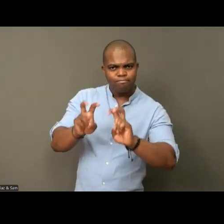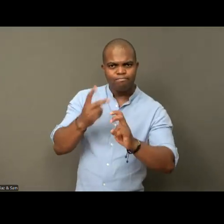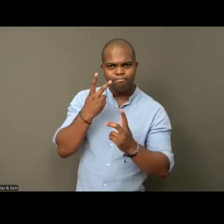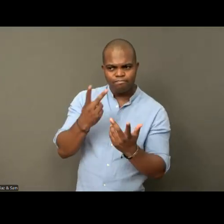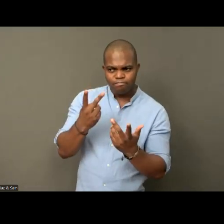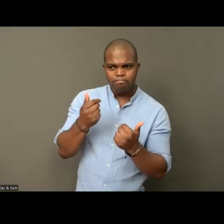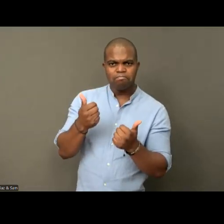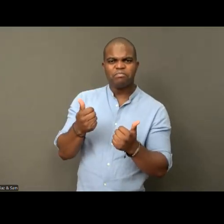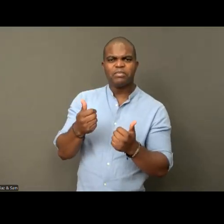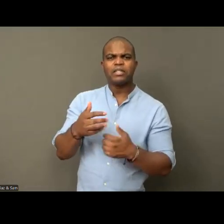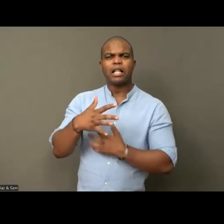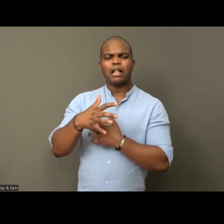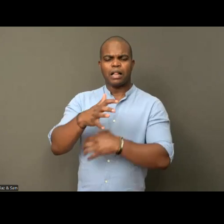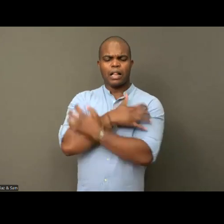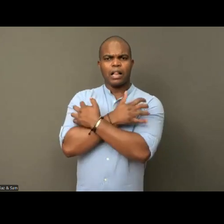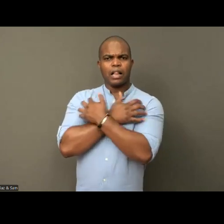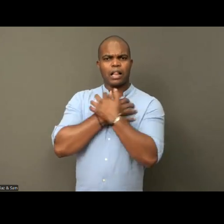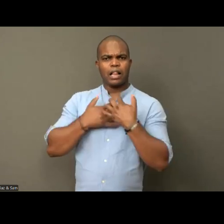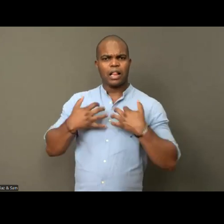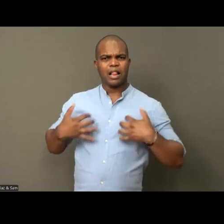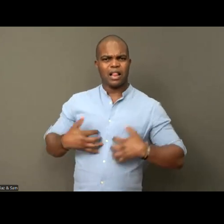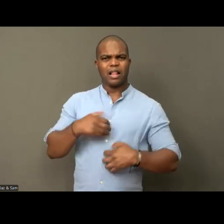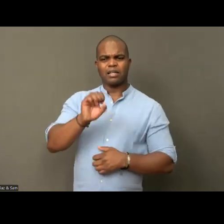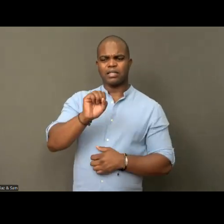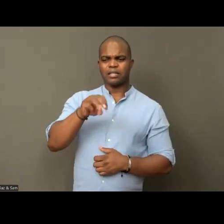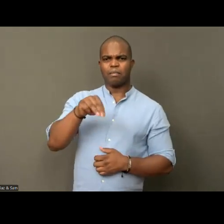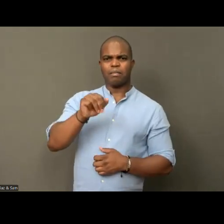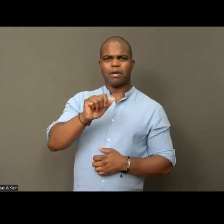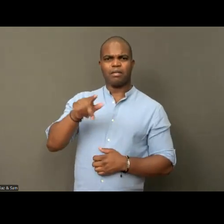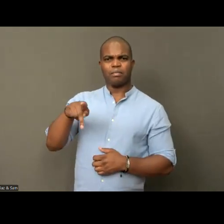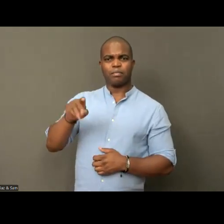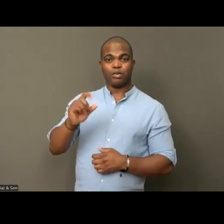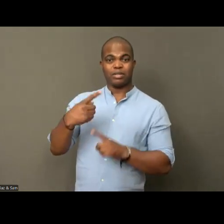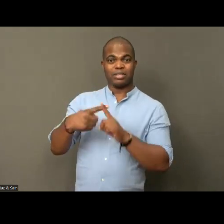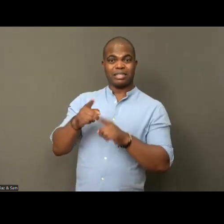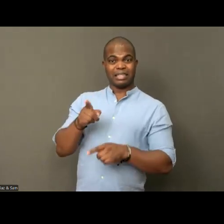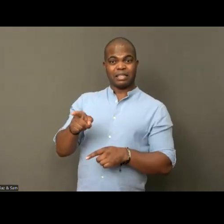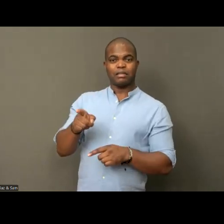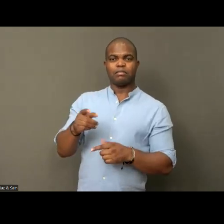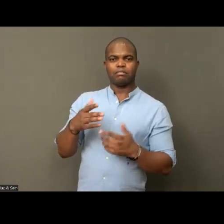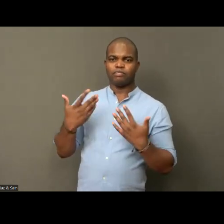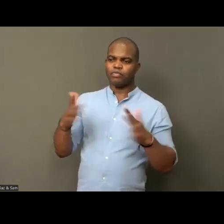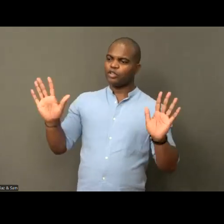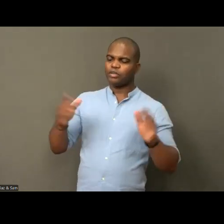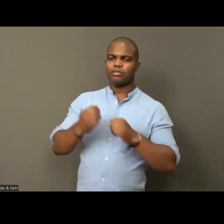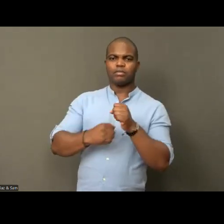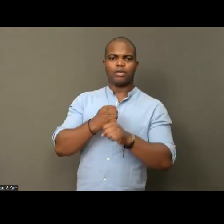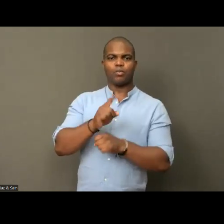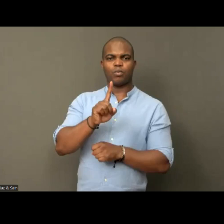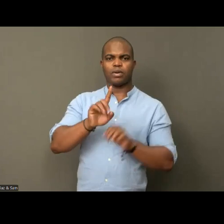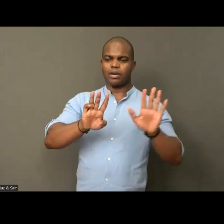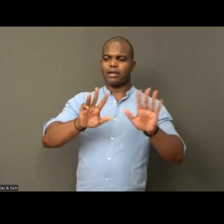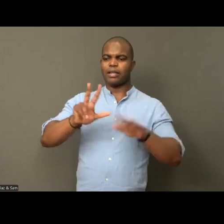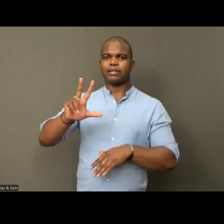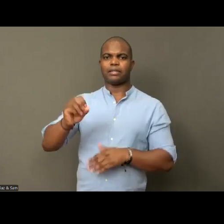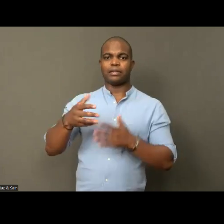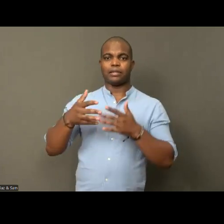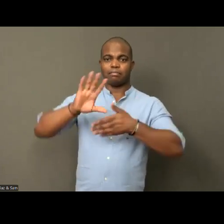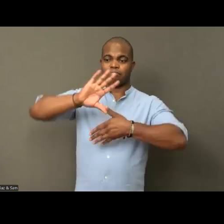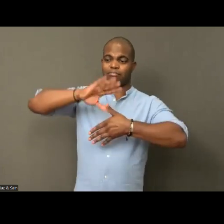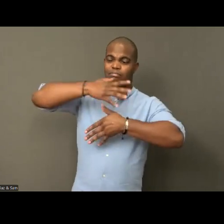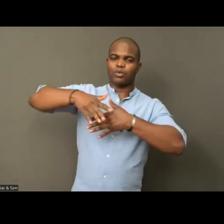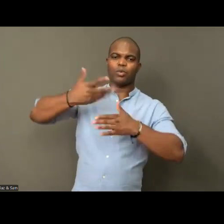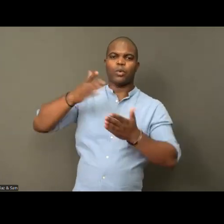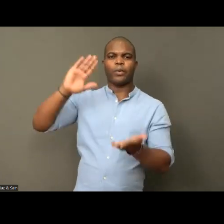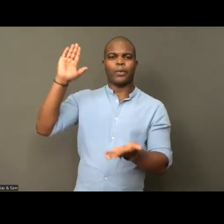pela pan-American eliminação polio regional in de poliomielite em 1994. In the 1994. past Na decade, última rubella década, a congenital, rubella rubéola, o síndrome, and síndrome de rubéola